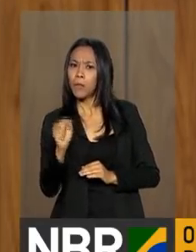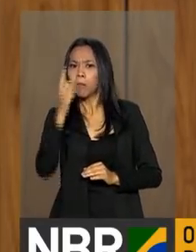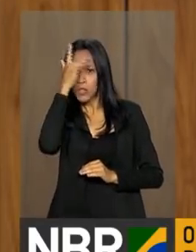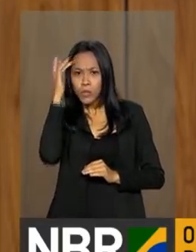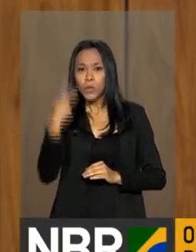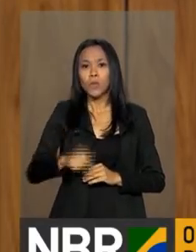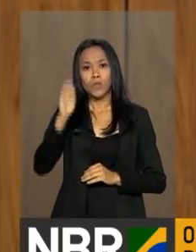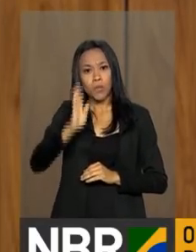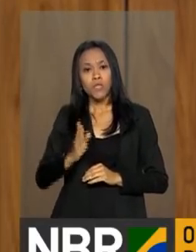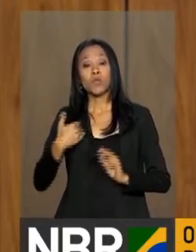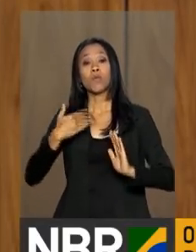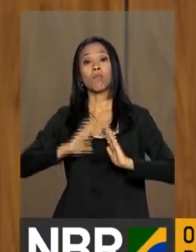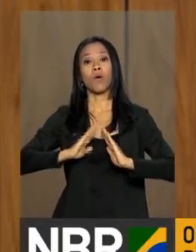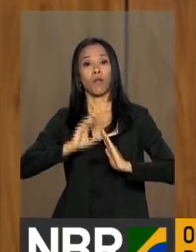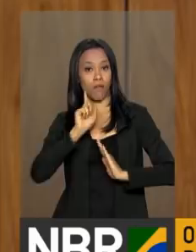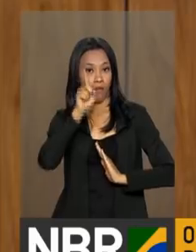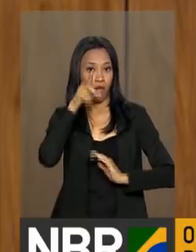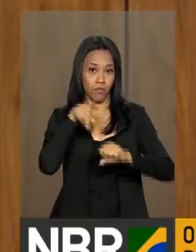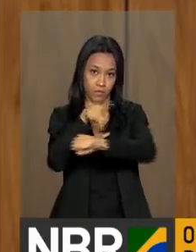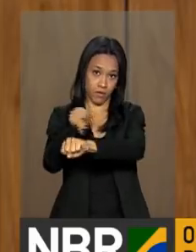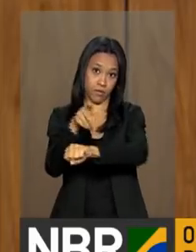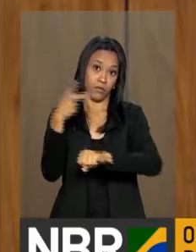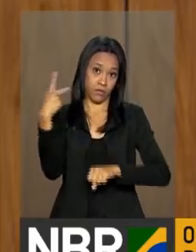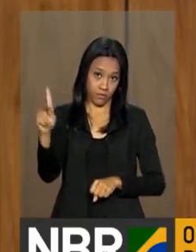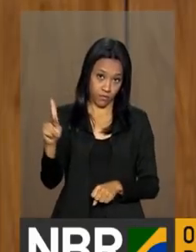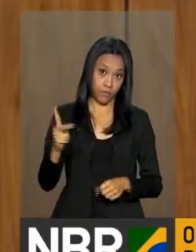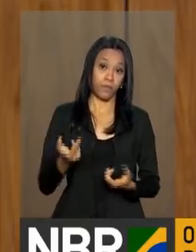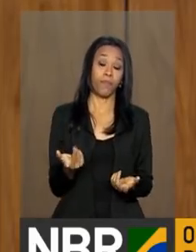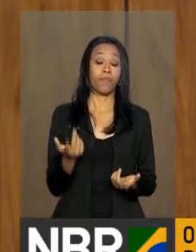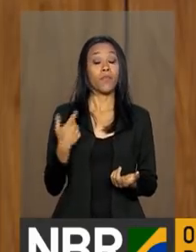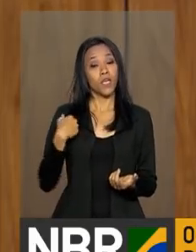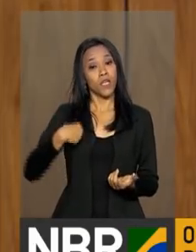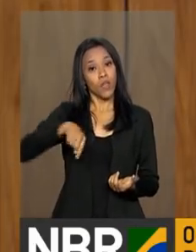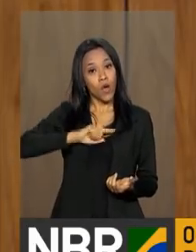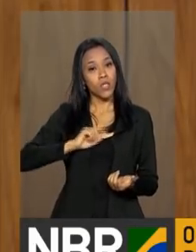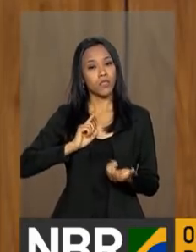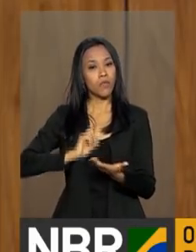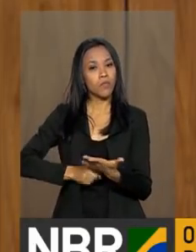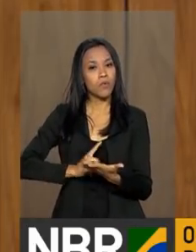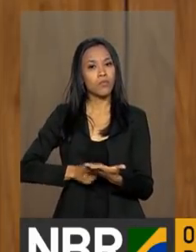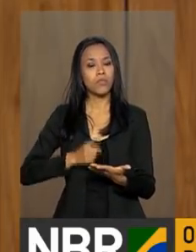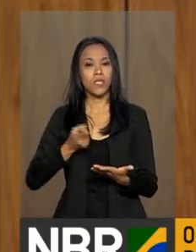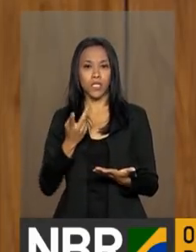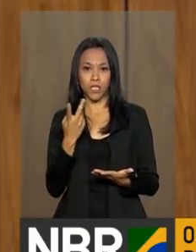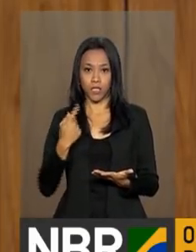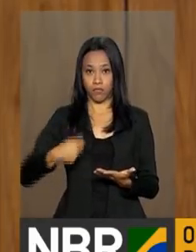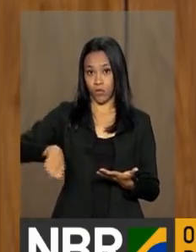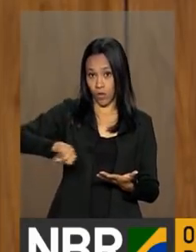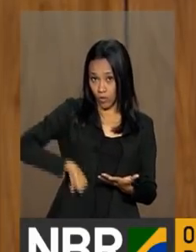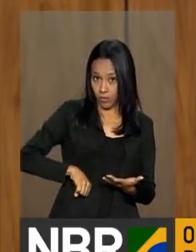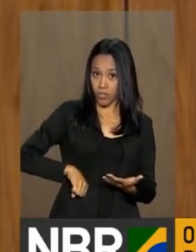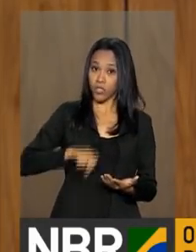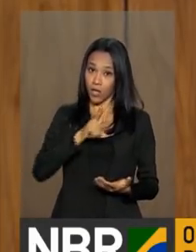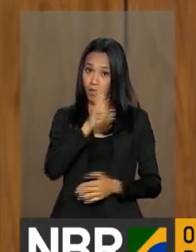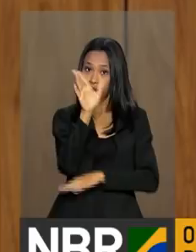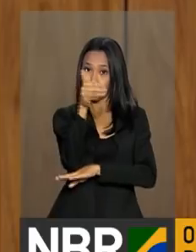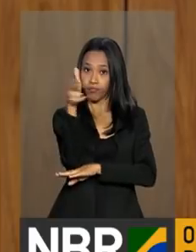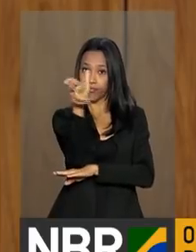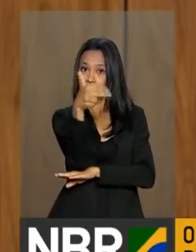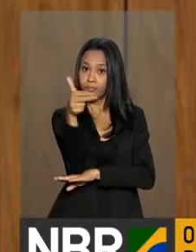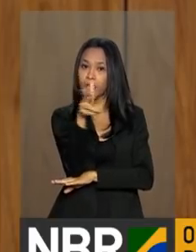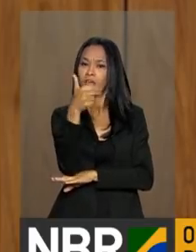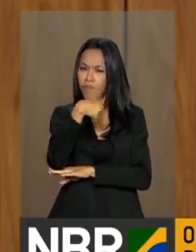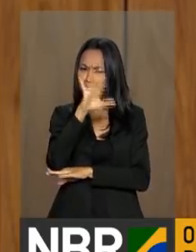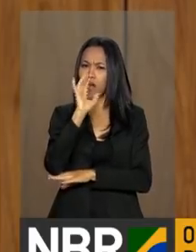e acertamos que as chancelarias respectivas tratarão desse tema mais acentuadamente.